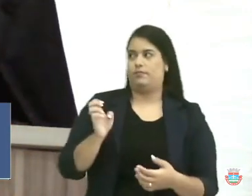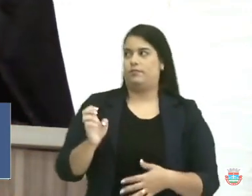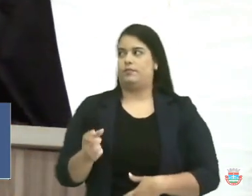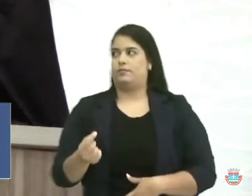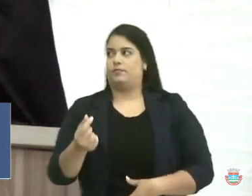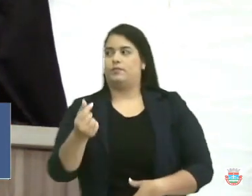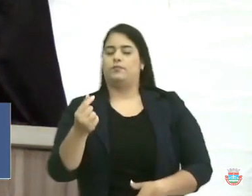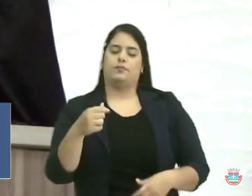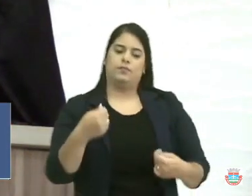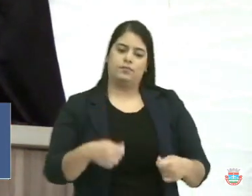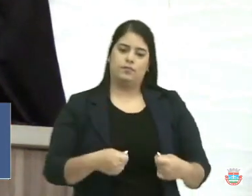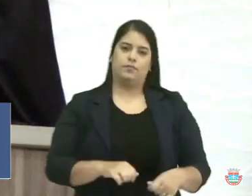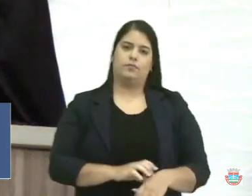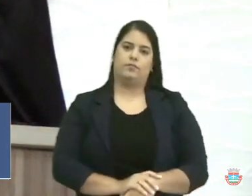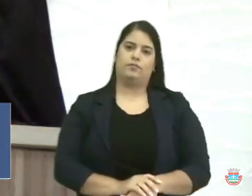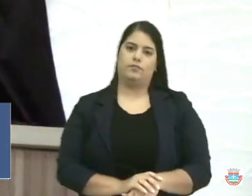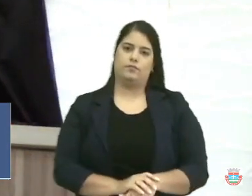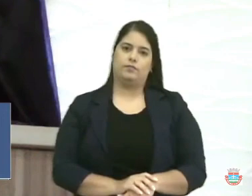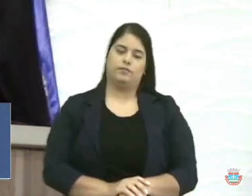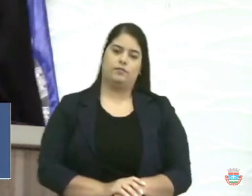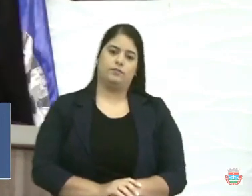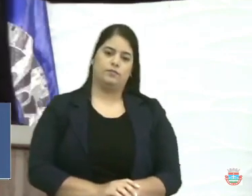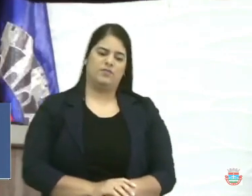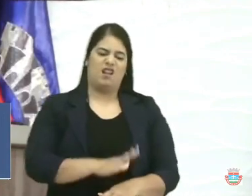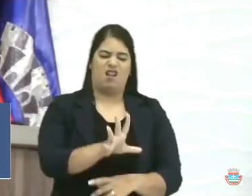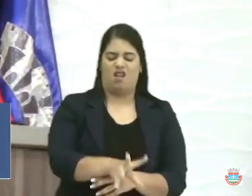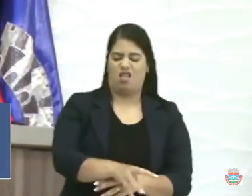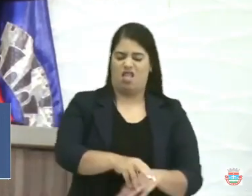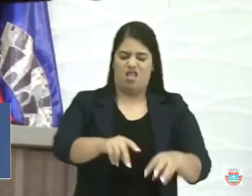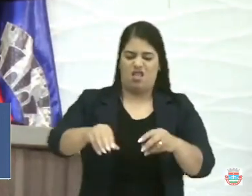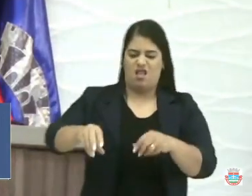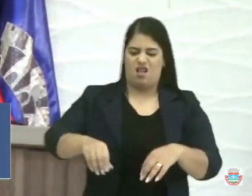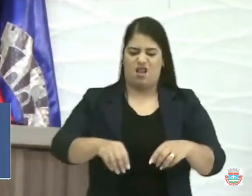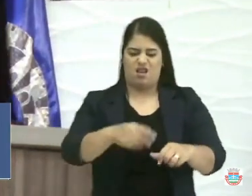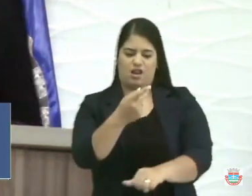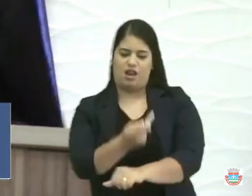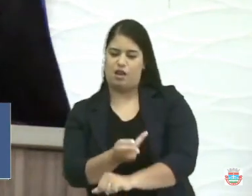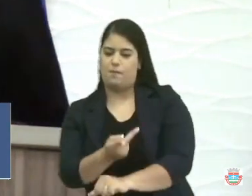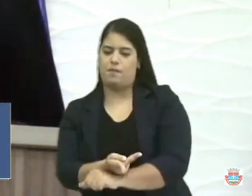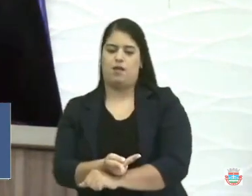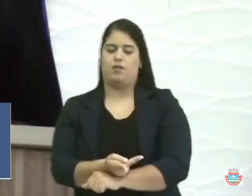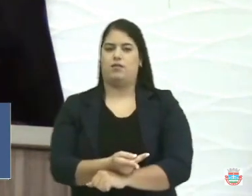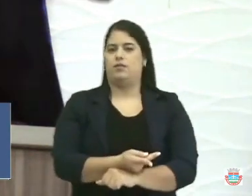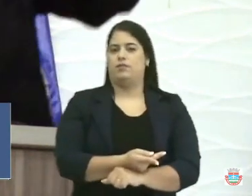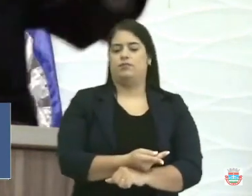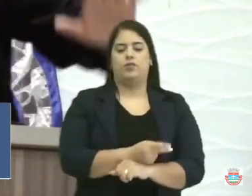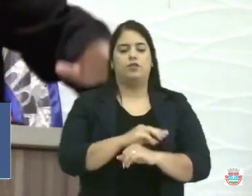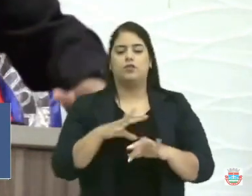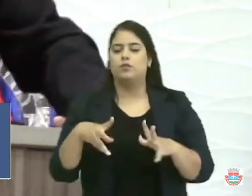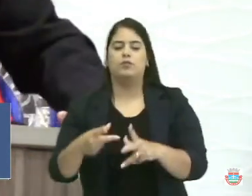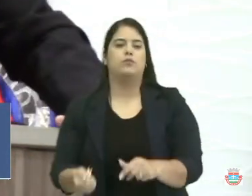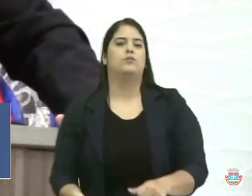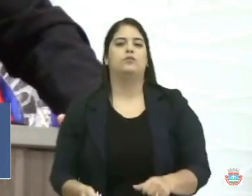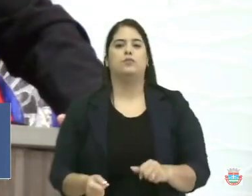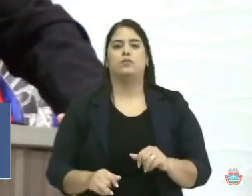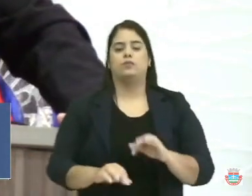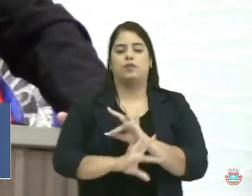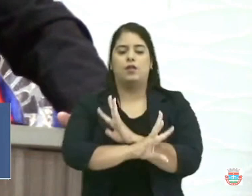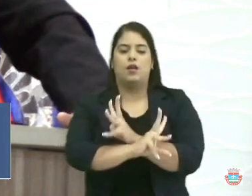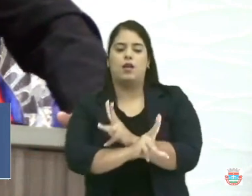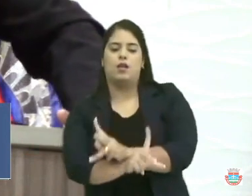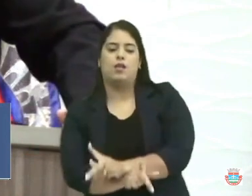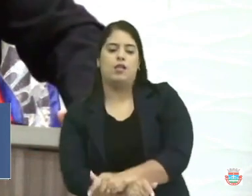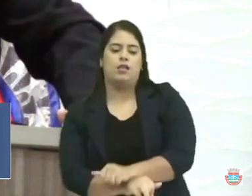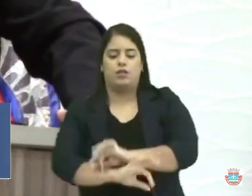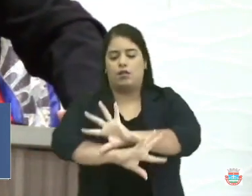tudo, né? Caçamba de areia, terra, tijolo, brita, pede tudo. Tem uma mulher, você vai derrubar uma casa. Eu digo, procura o Partido Rico.